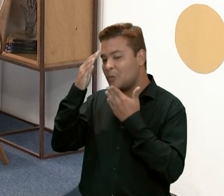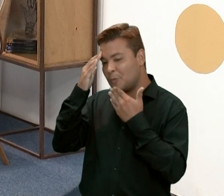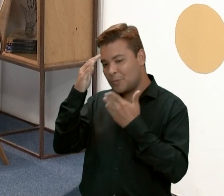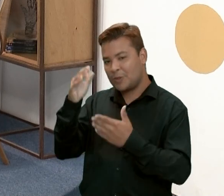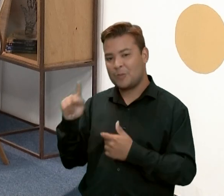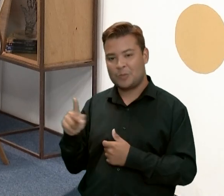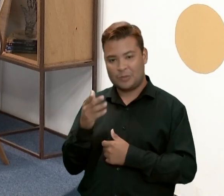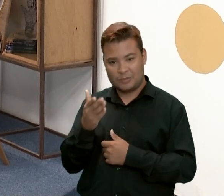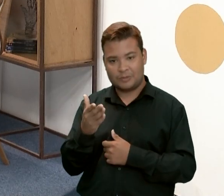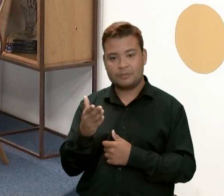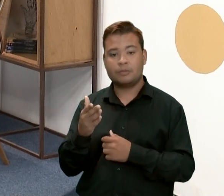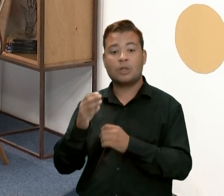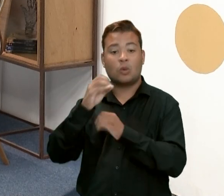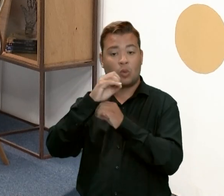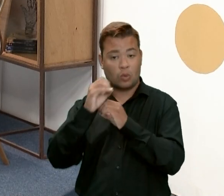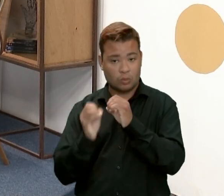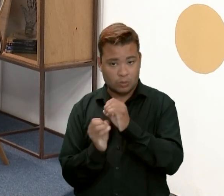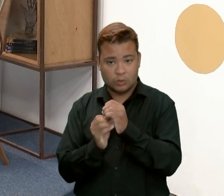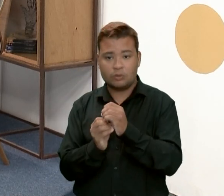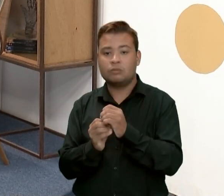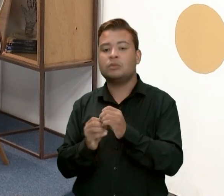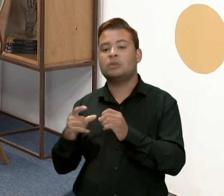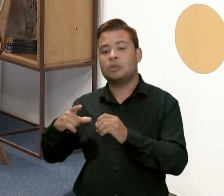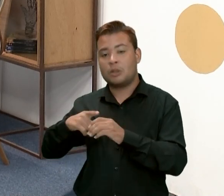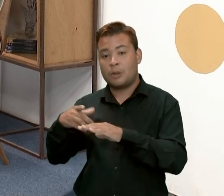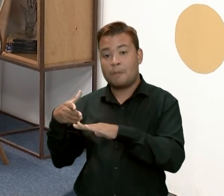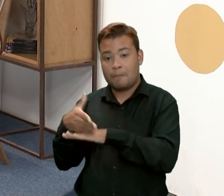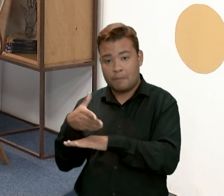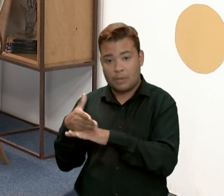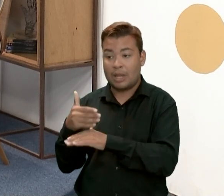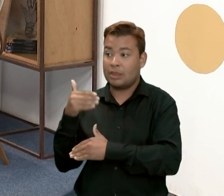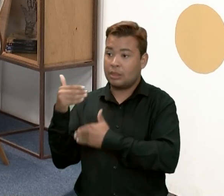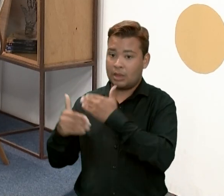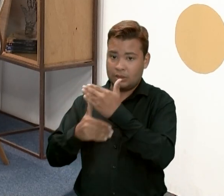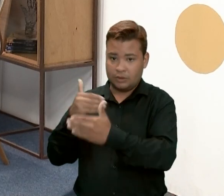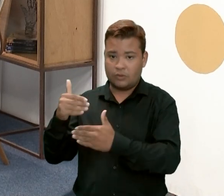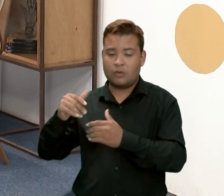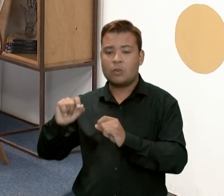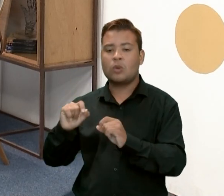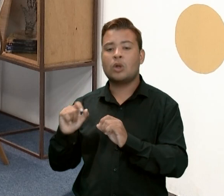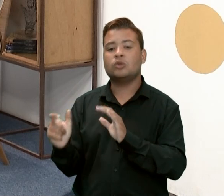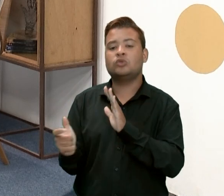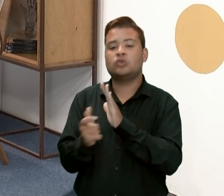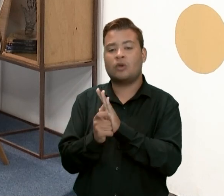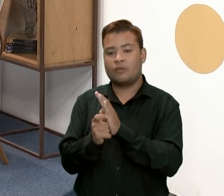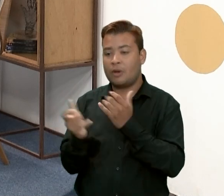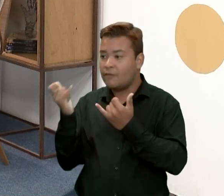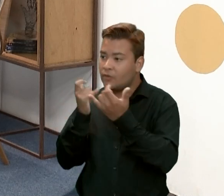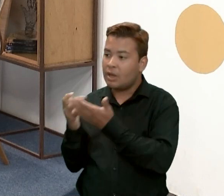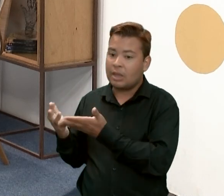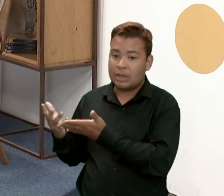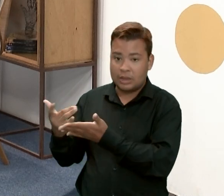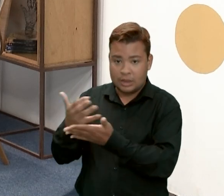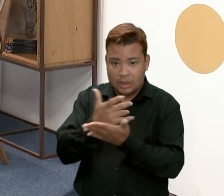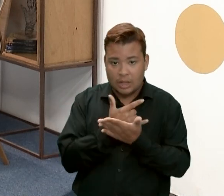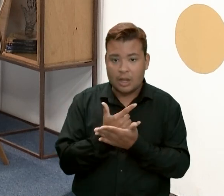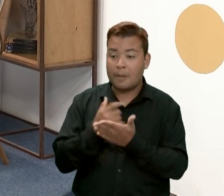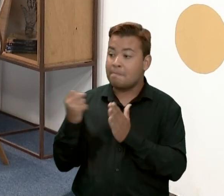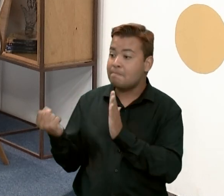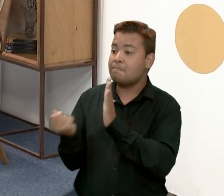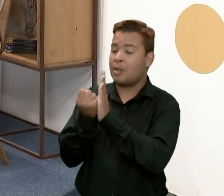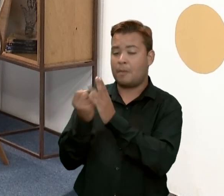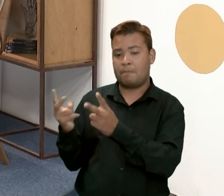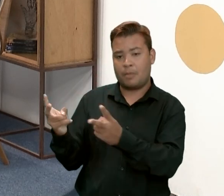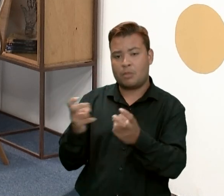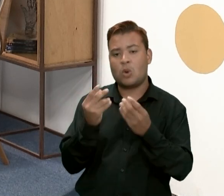A UFG participou do desenvolvimento de um software que coleta dados de percepção de marca. O